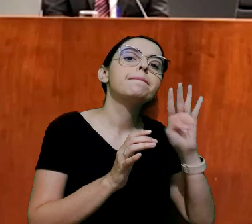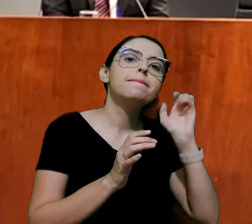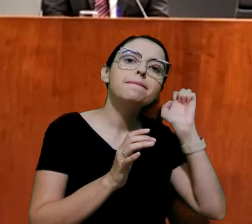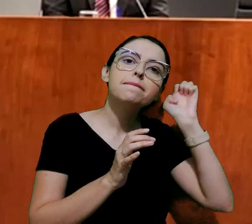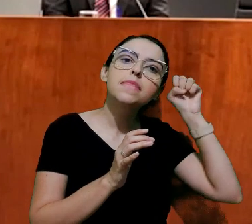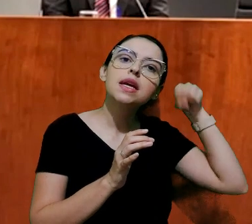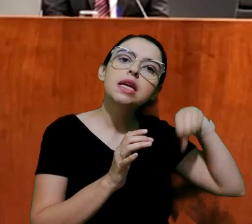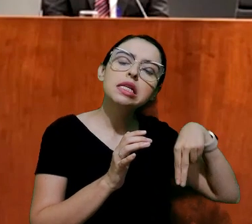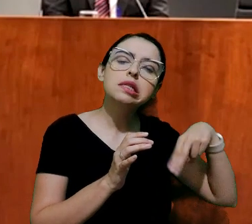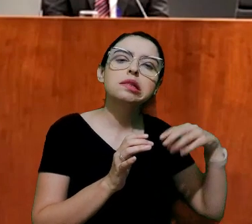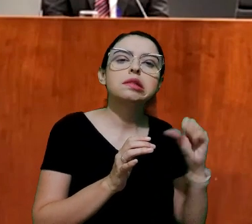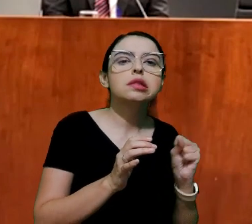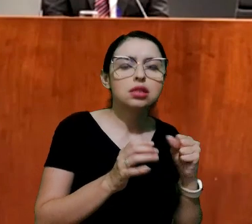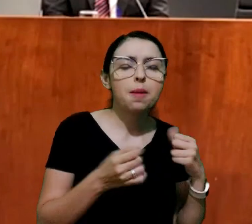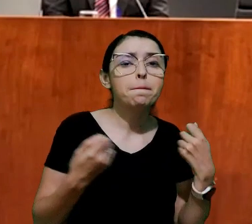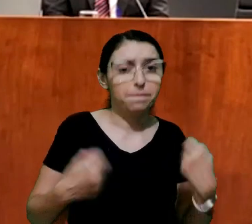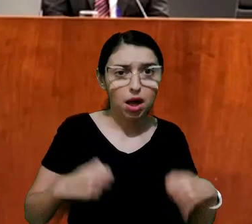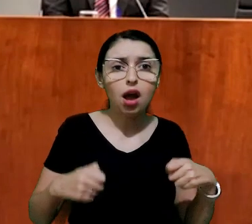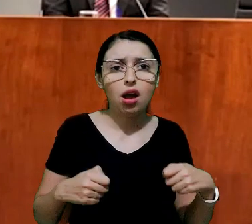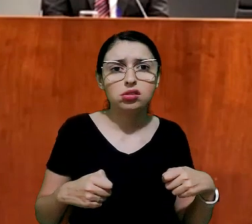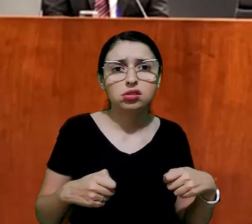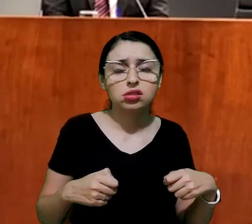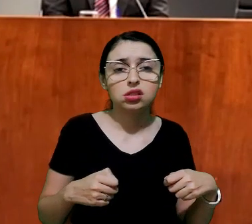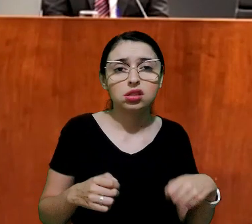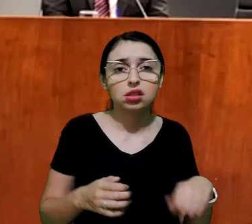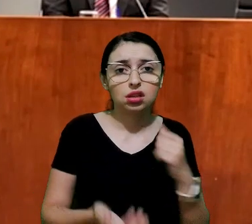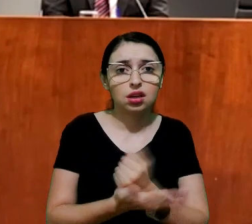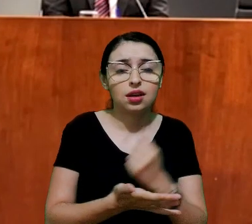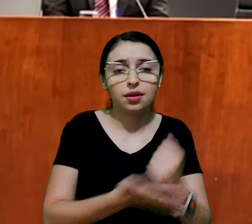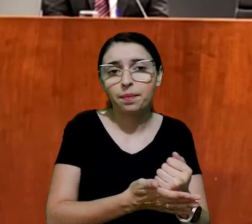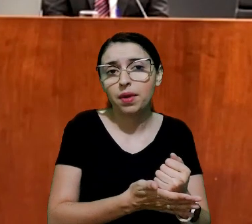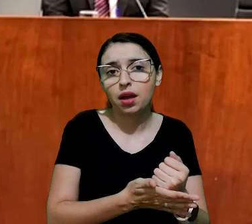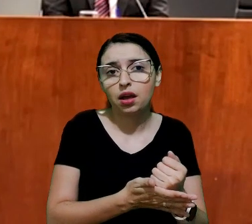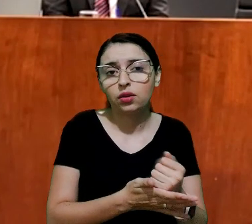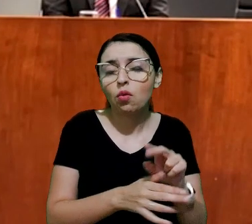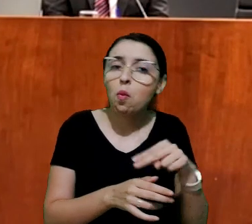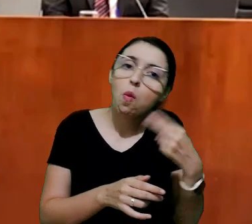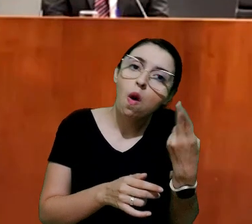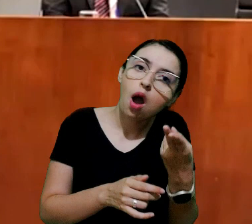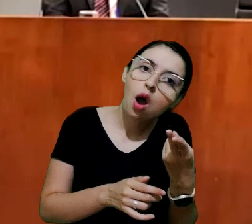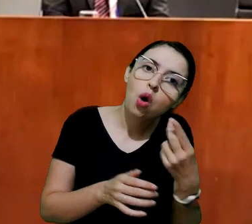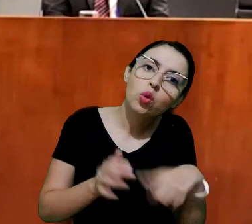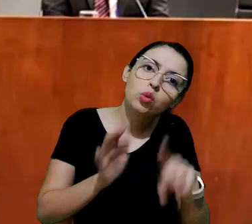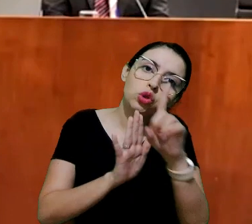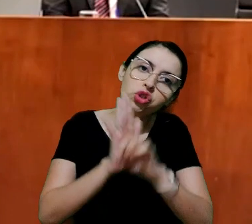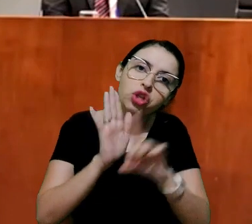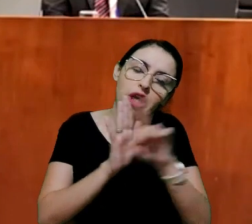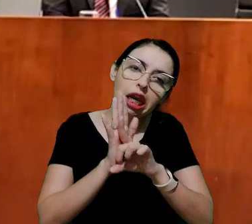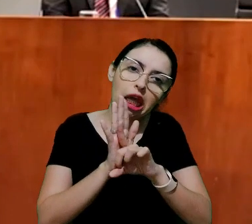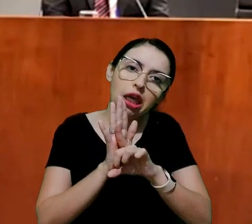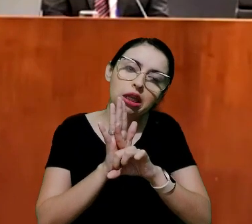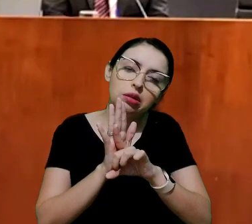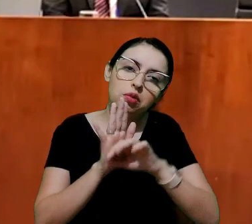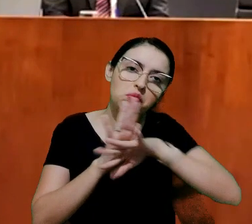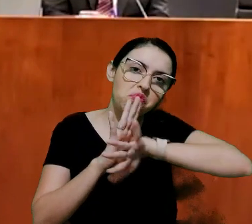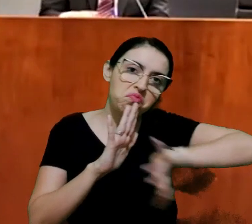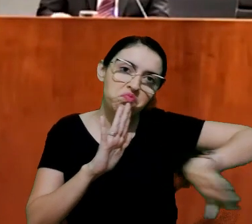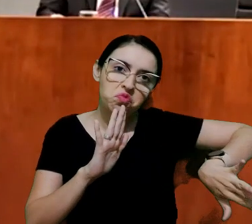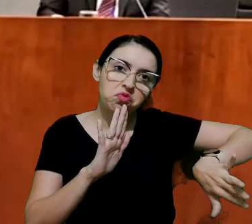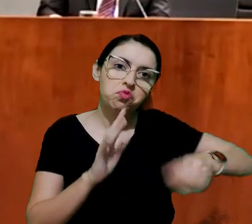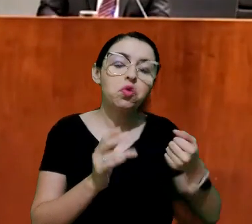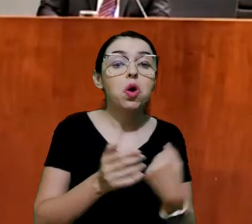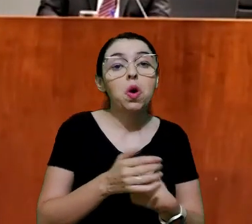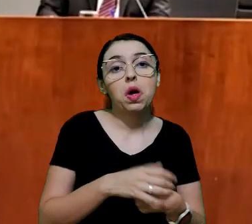no próprio pacto, como alguns dizem, ou até ao direito concorrencial, dizendo que ele não pertence à herança, é um